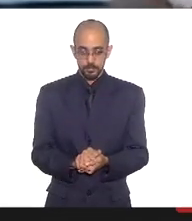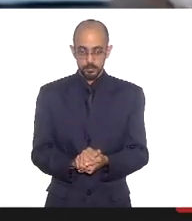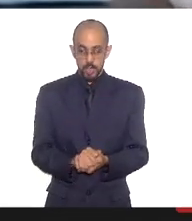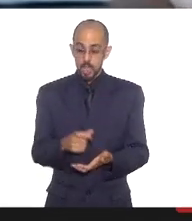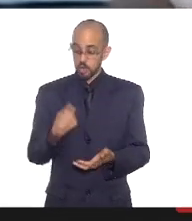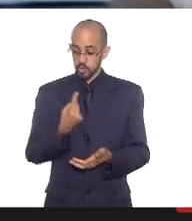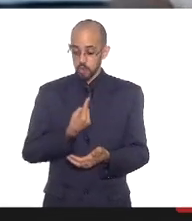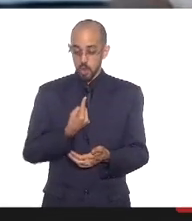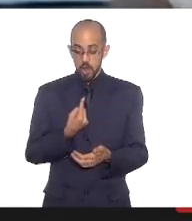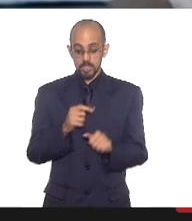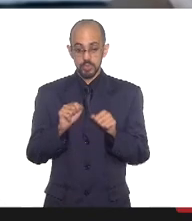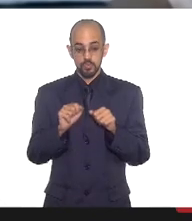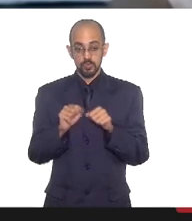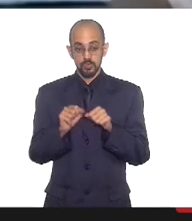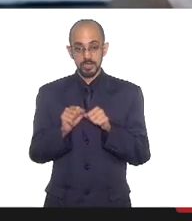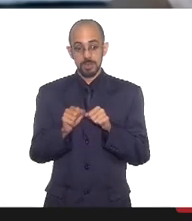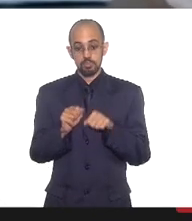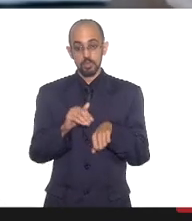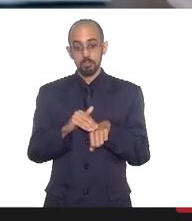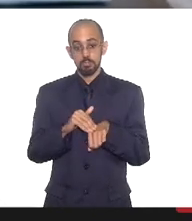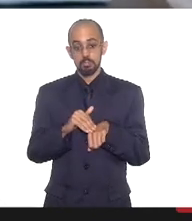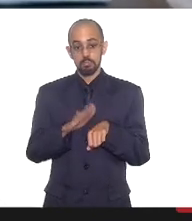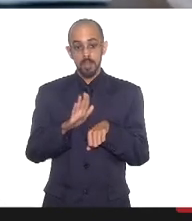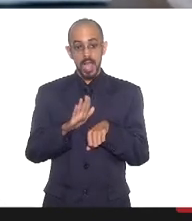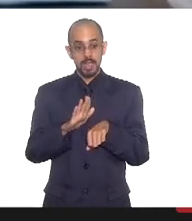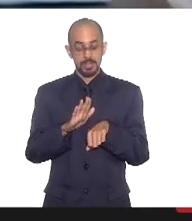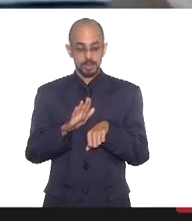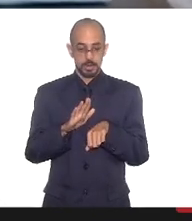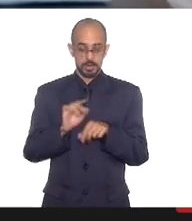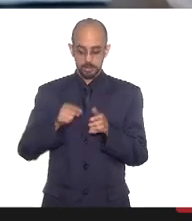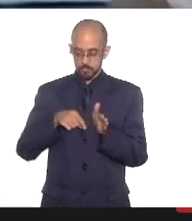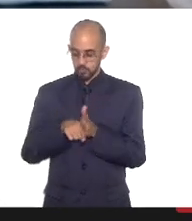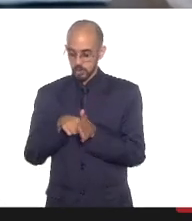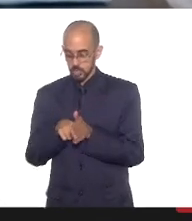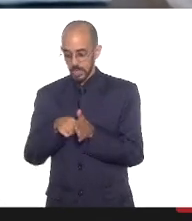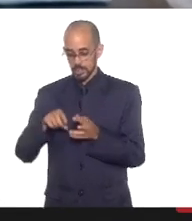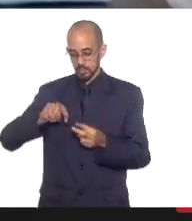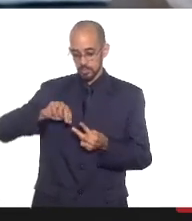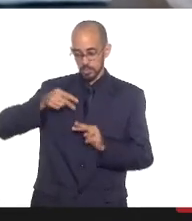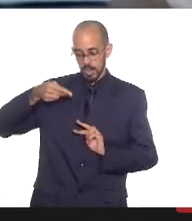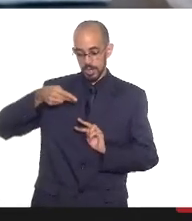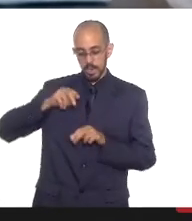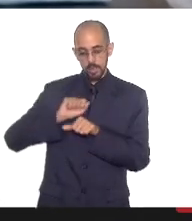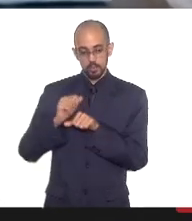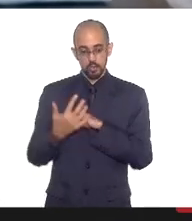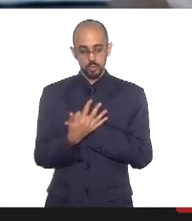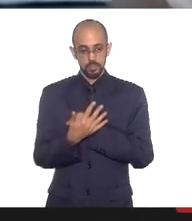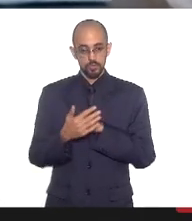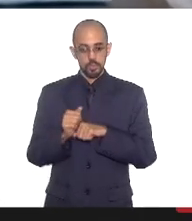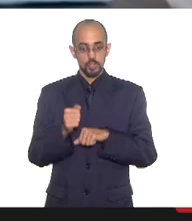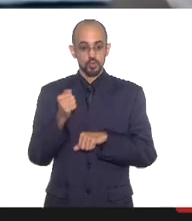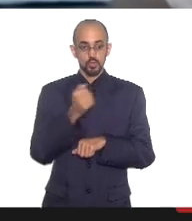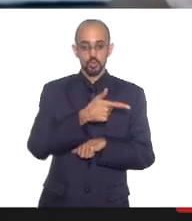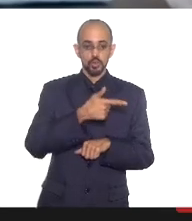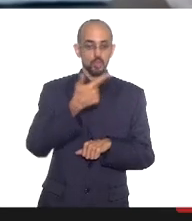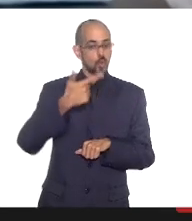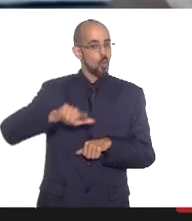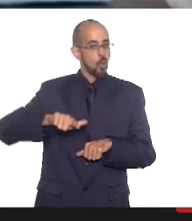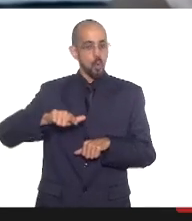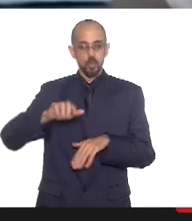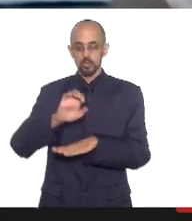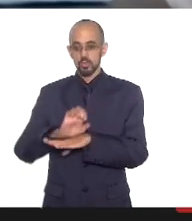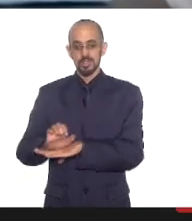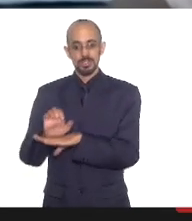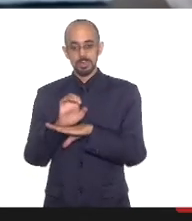faz mais sequenciamento do restante do país todos juntos e não é porque a gente a gente fez a parceria com o laboratório a